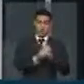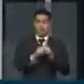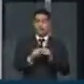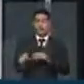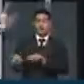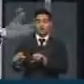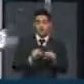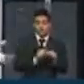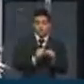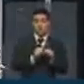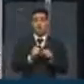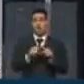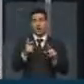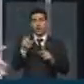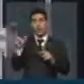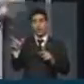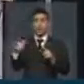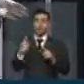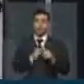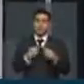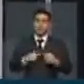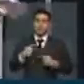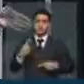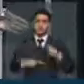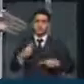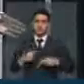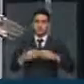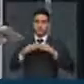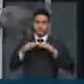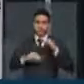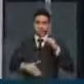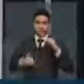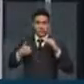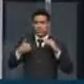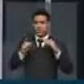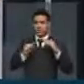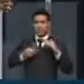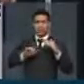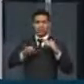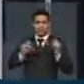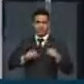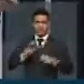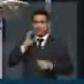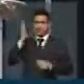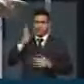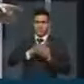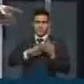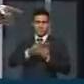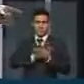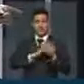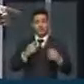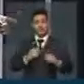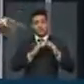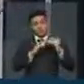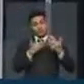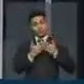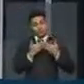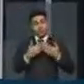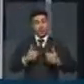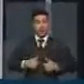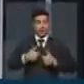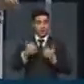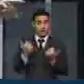restante nós precisamos sim discutir a redução não é o caminho nós precisamos discutir é a escola de qualidade tempo integral